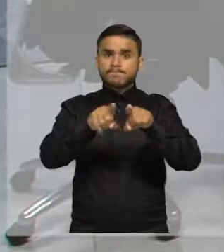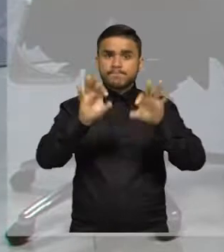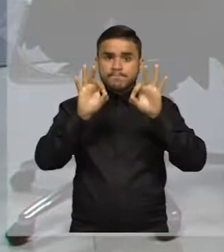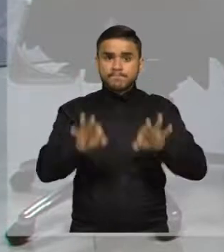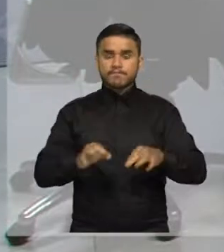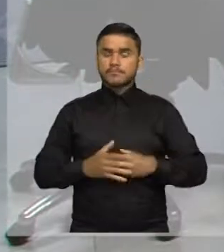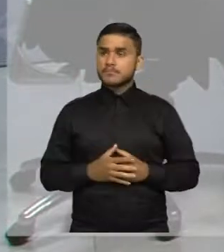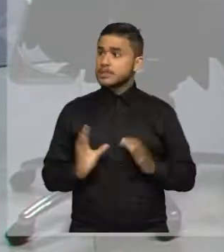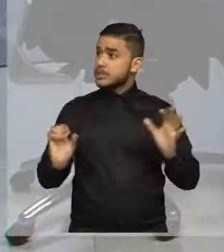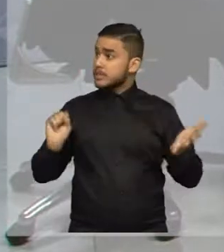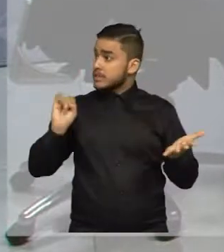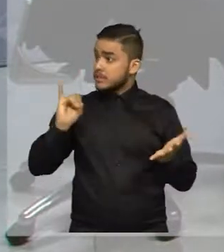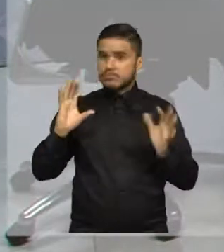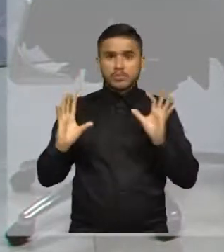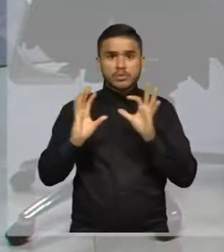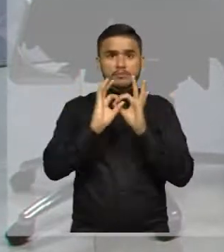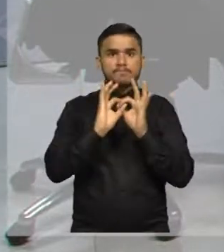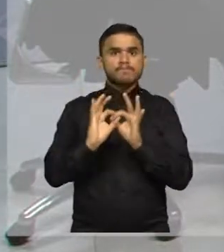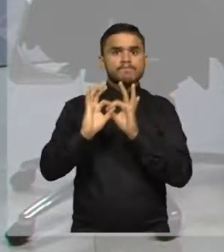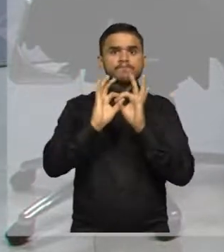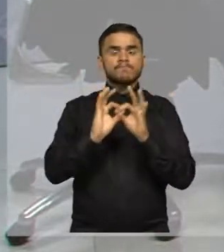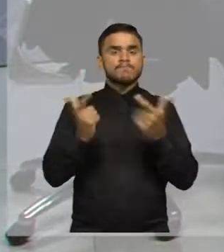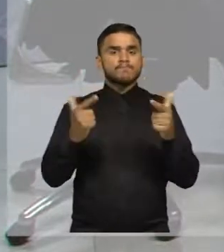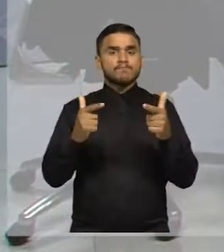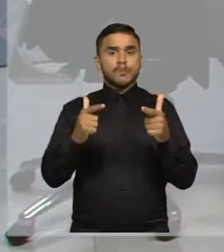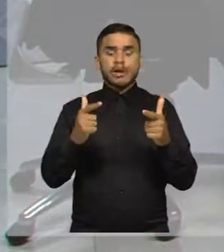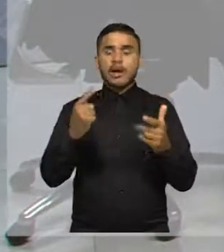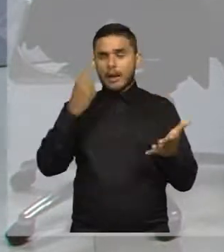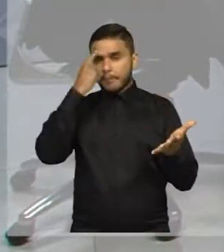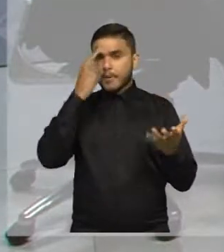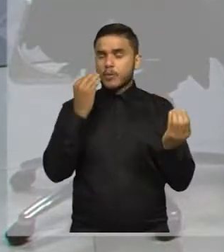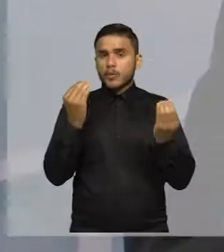união, não teremos o Brasil sim.